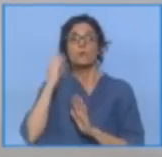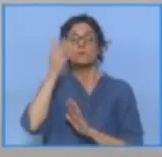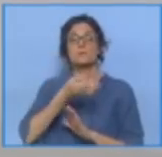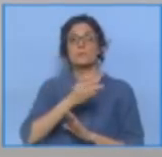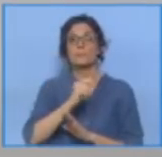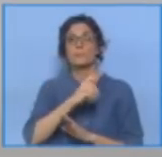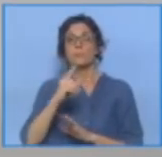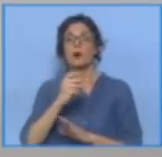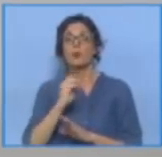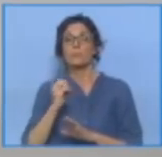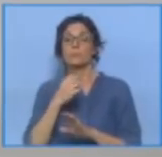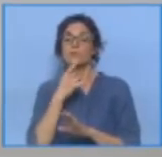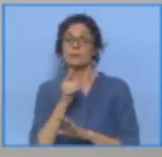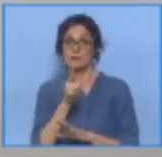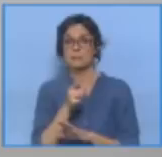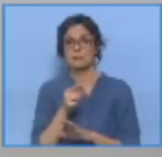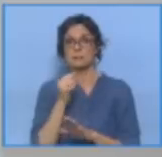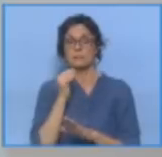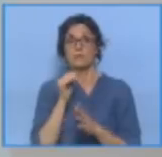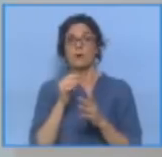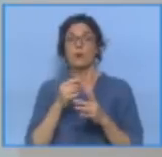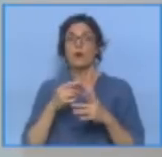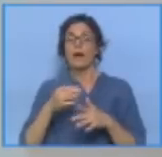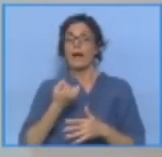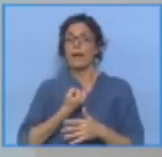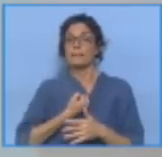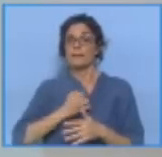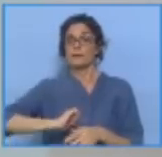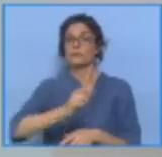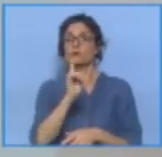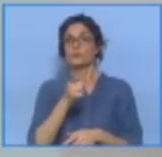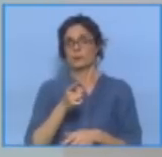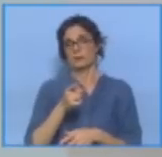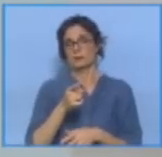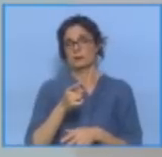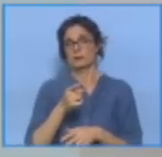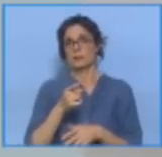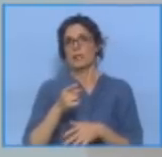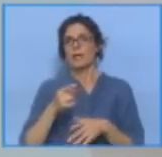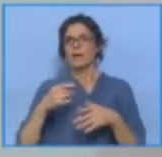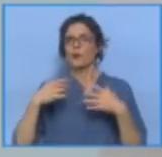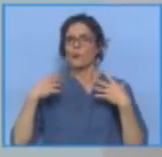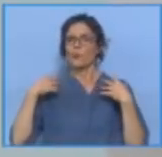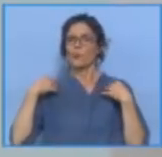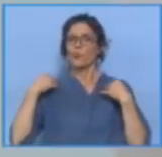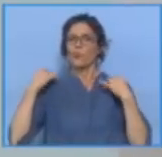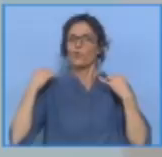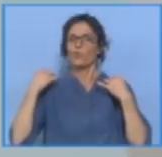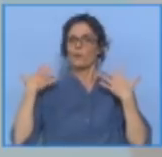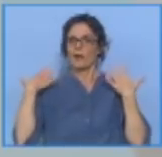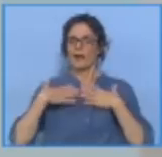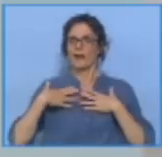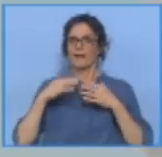vestimos, São Paulo diz que a nossa identidade é vestirmos-nos de Cristo. Não é uma roupa que vestimos, mas é sermos Jesus Cristo